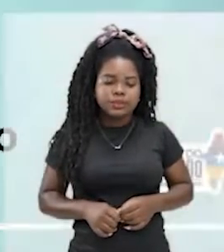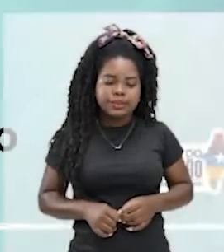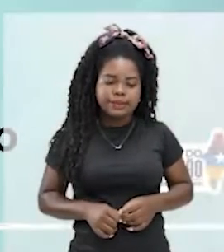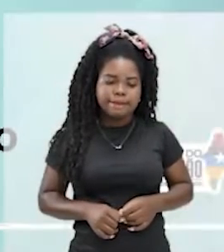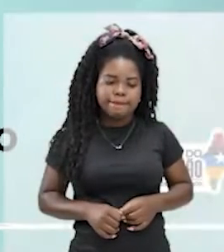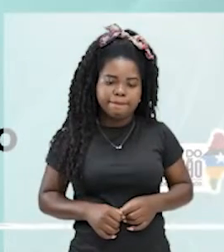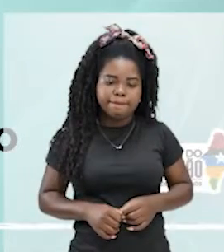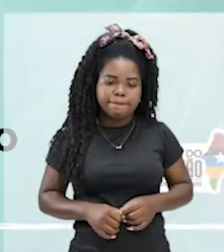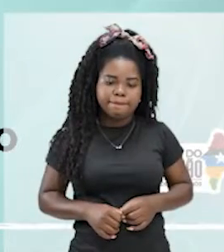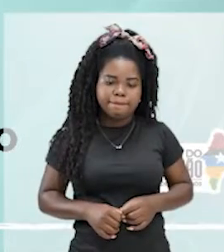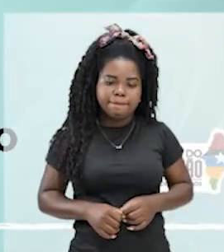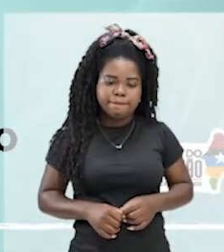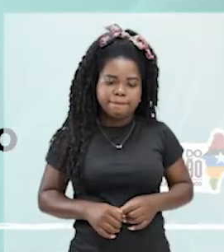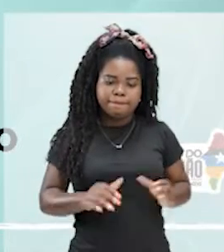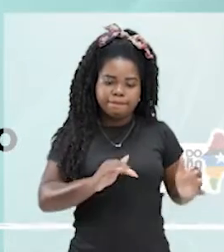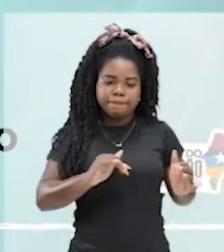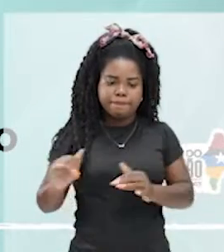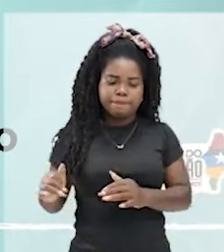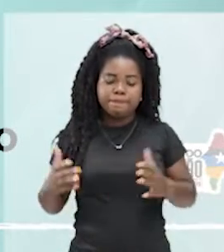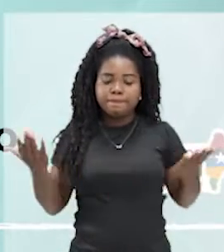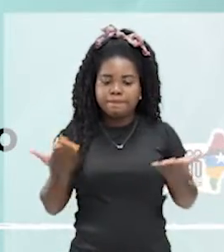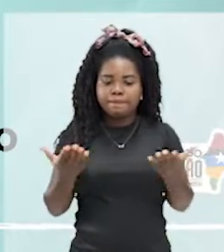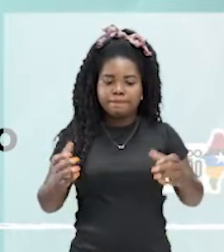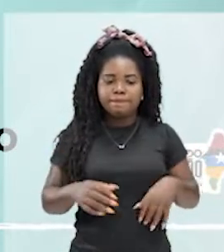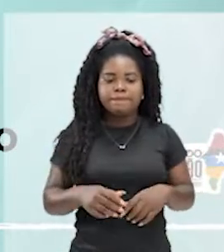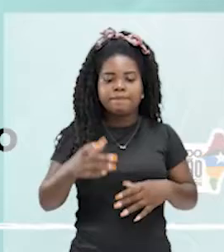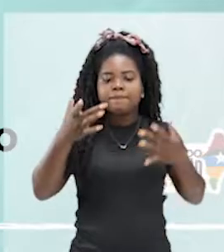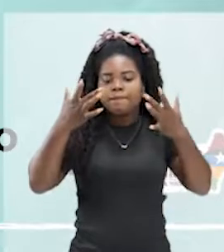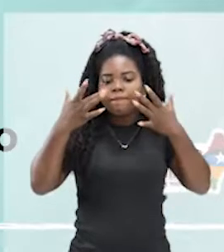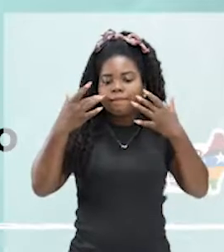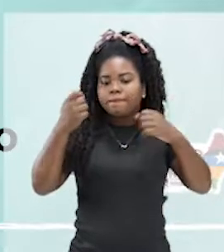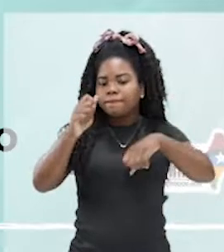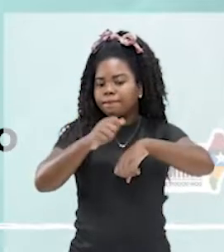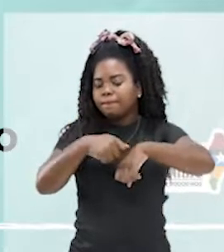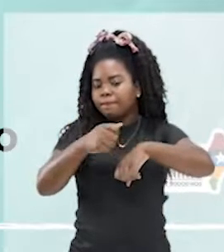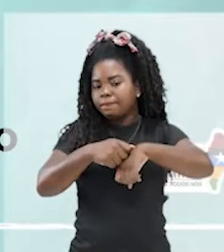Né? Bom, saímos do teatro da crueldade e entramos numa outra